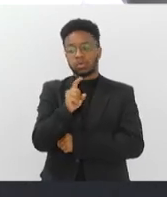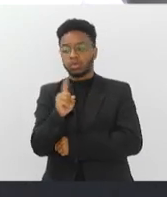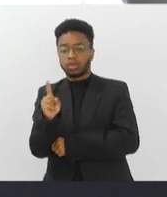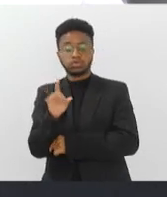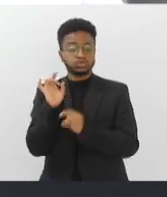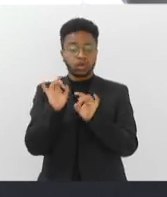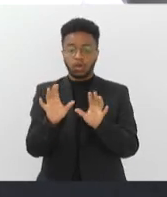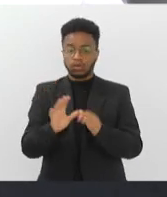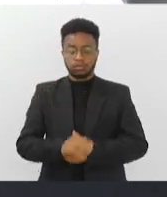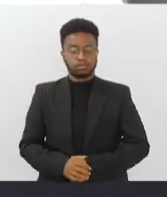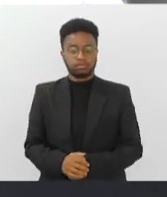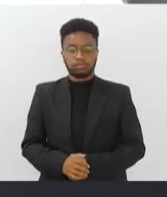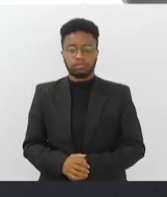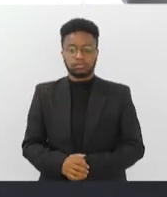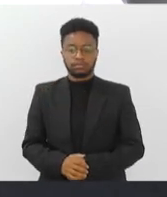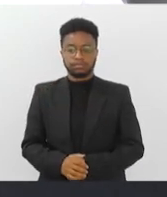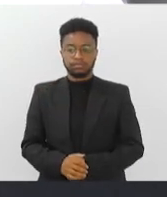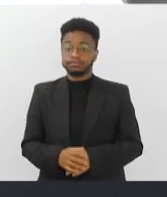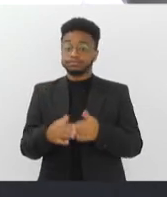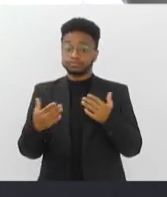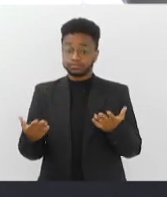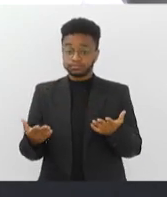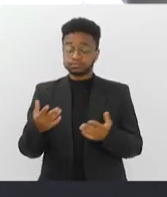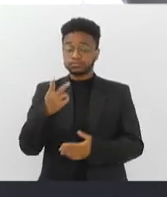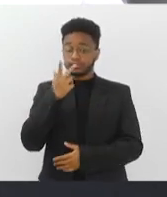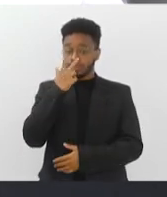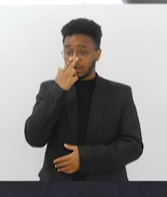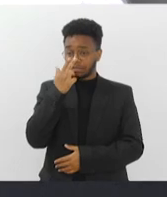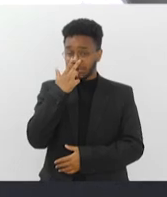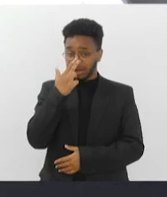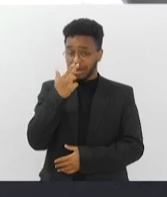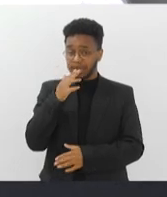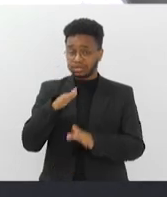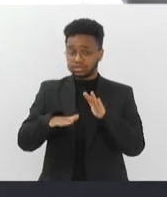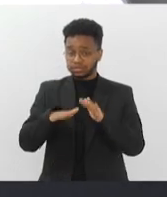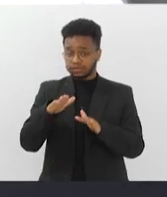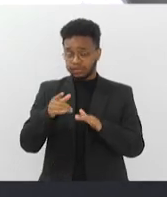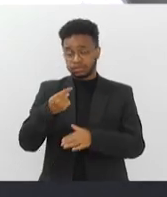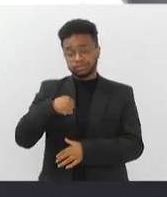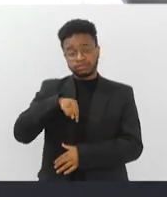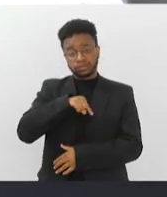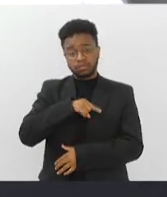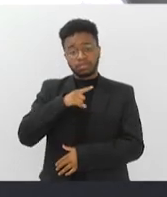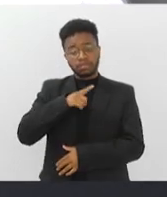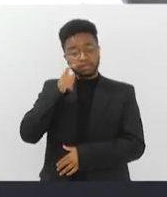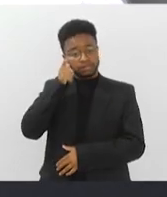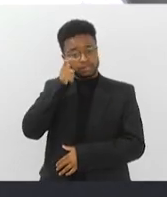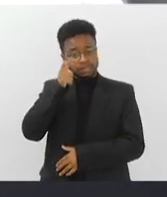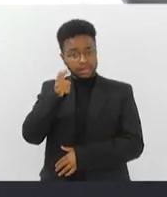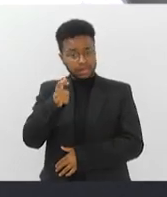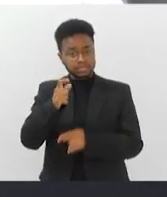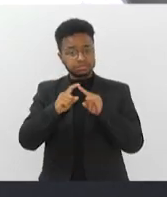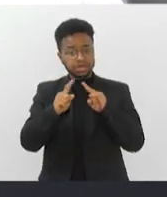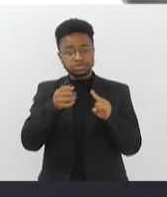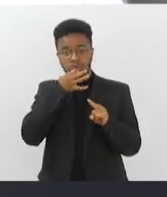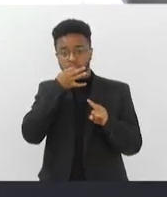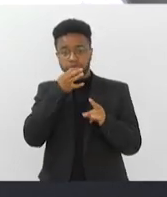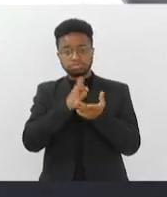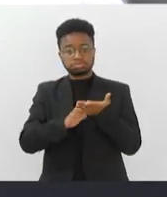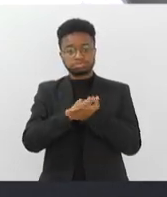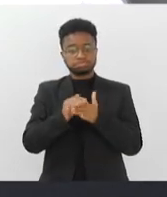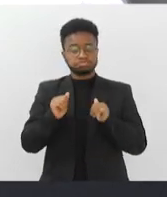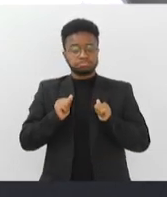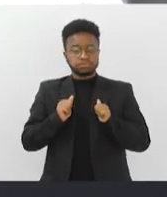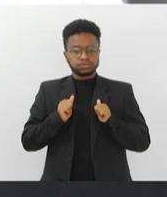nada. Então, fica parecendo que nós, como interessados, não opinamos sobre o